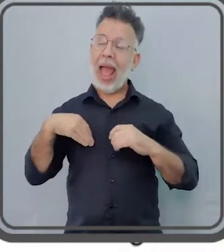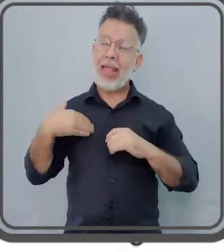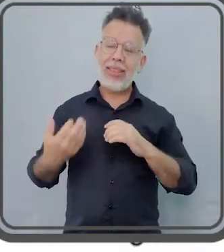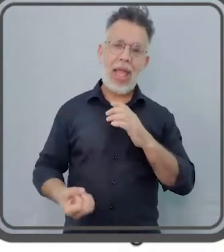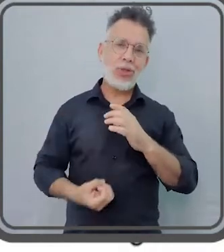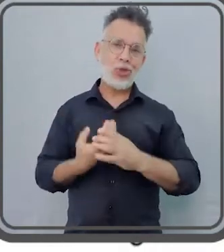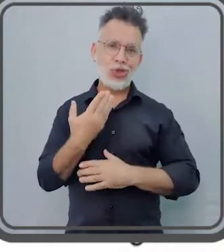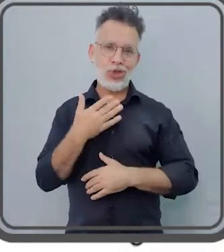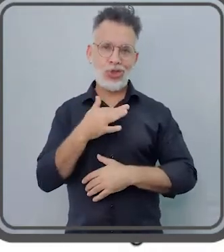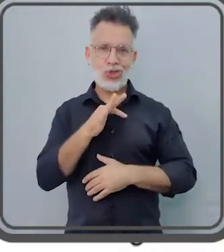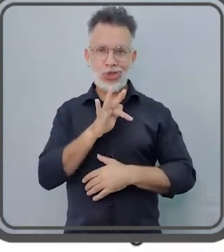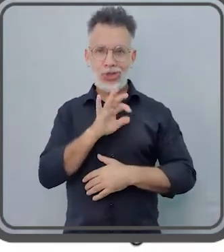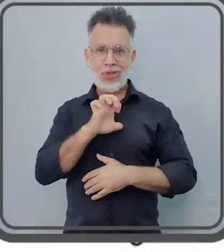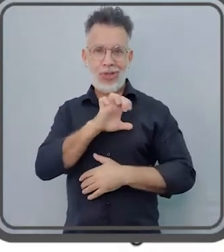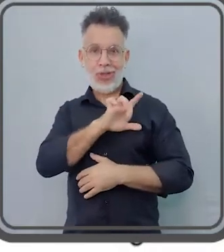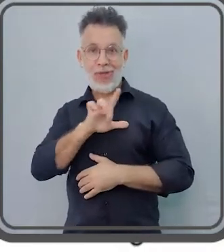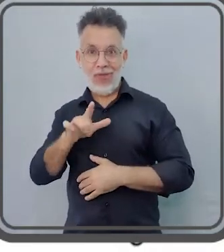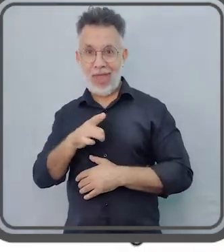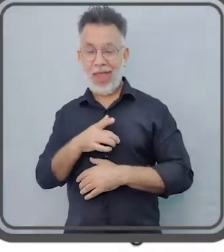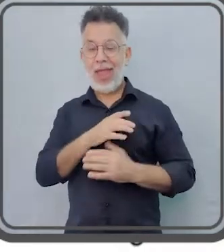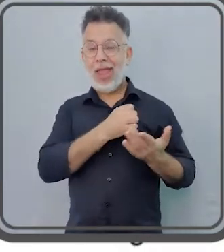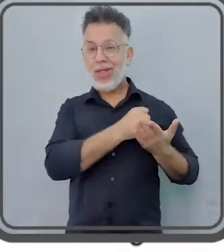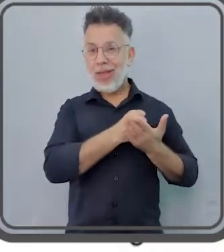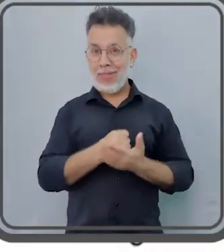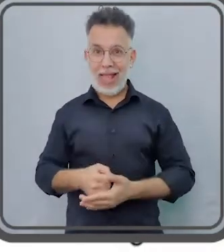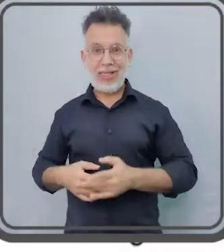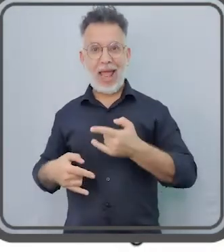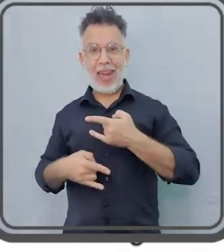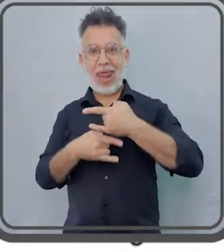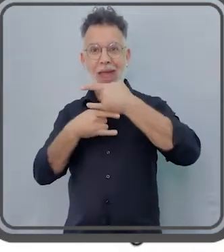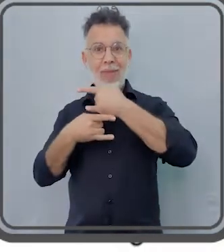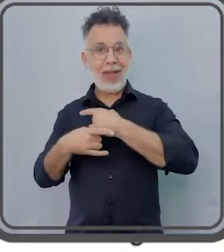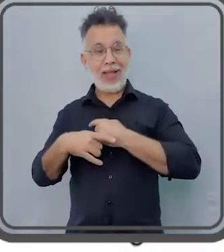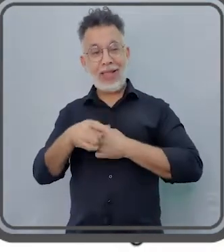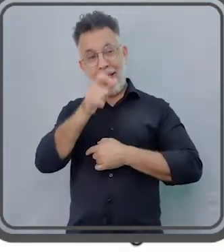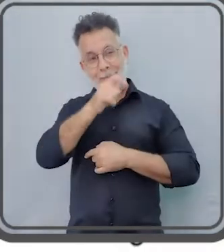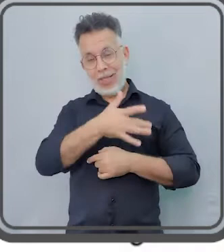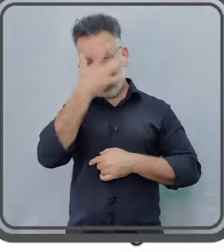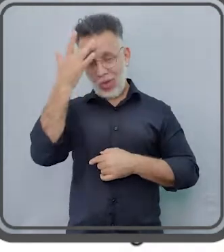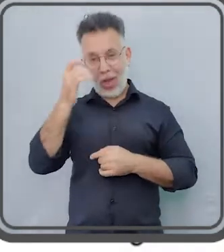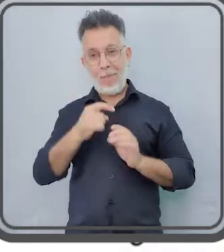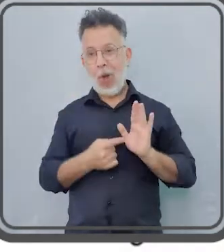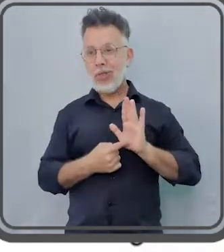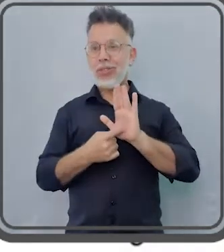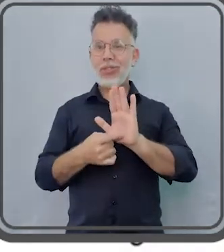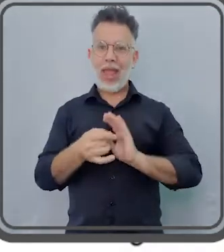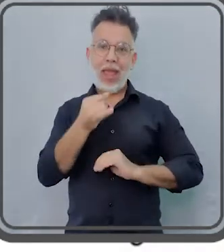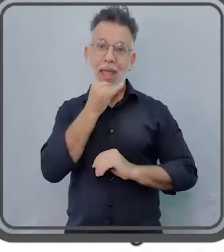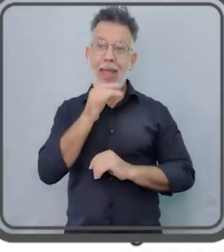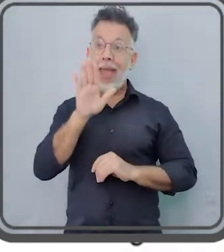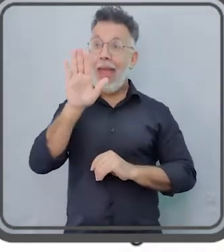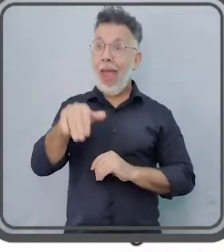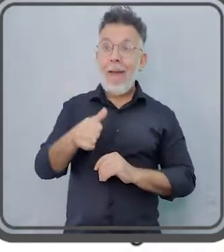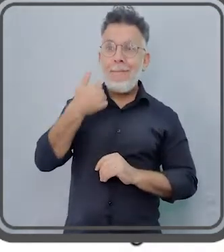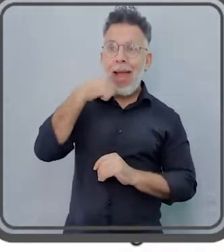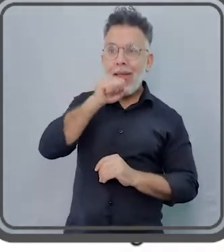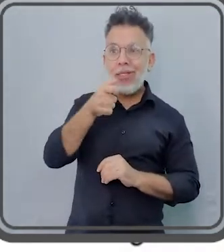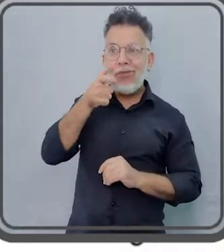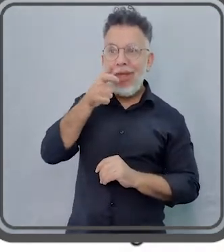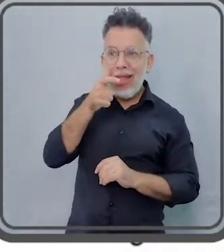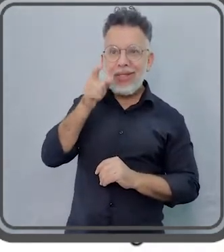como exemplo nas lives, coitada, né? Mas é a pessoa que eu posso expor. Mãe, se você estiver assistindo.